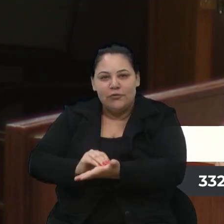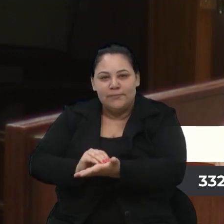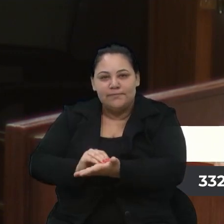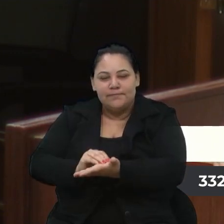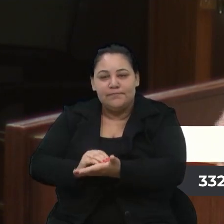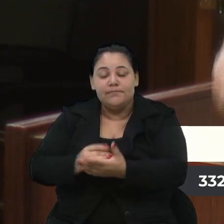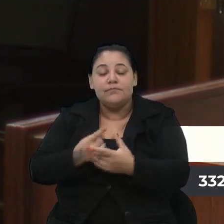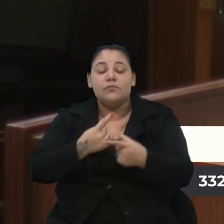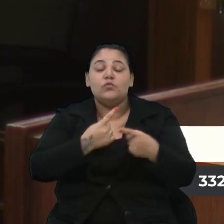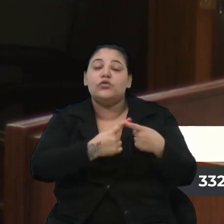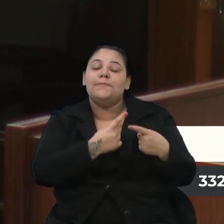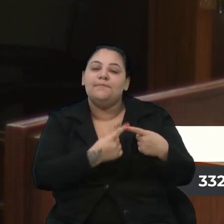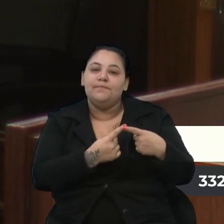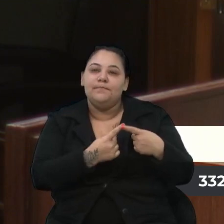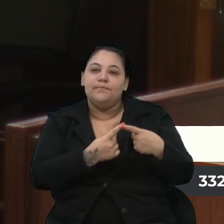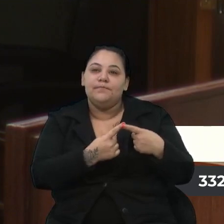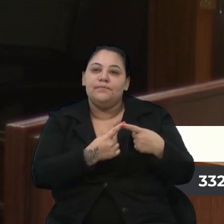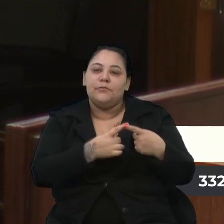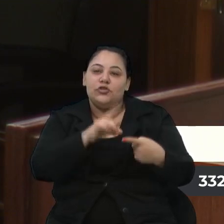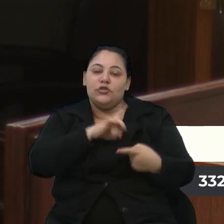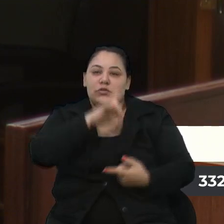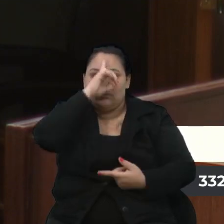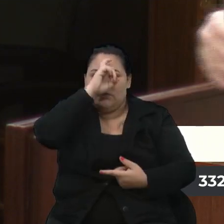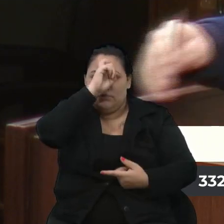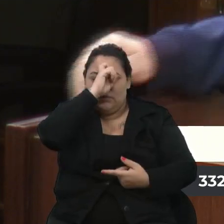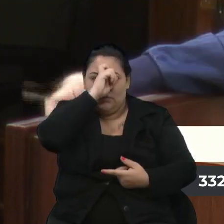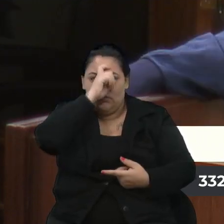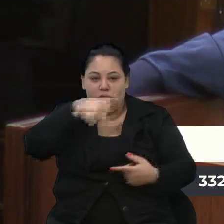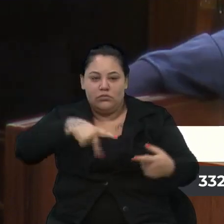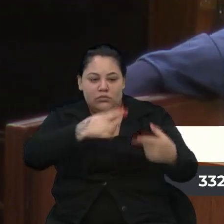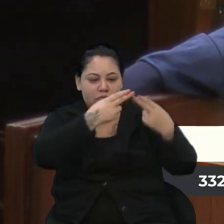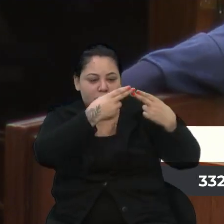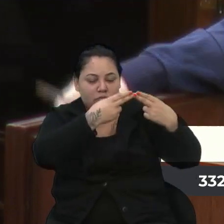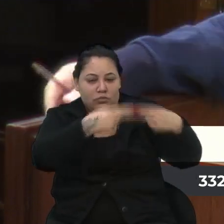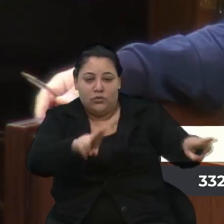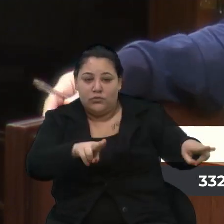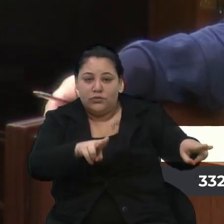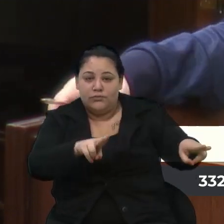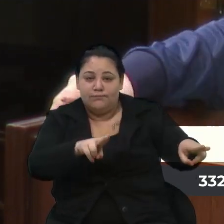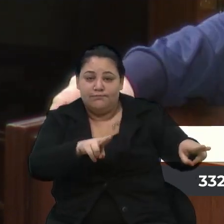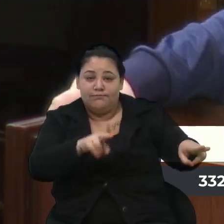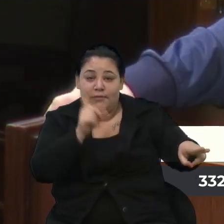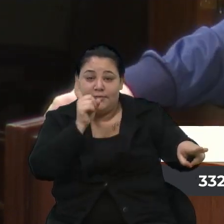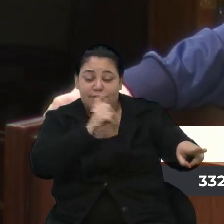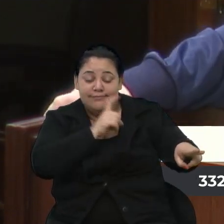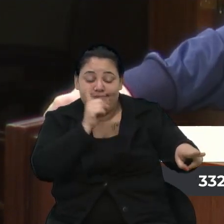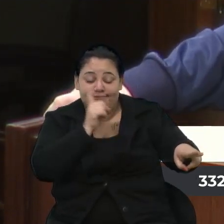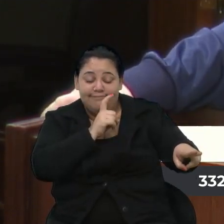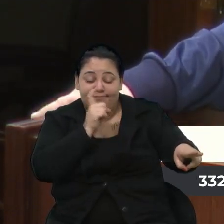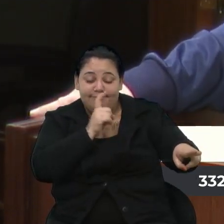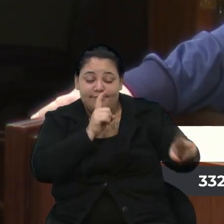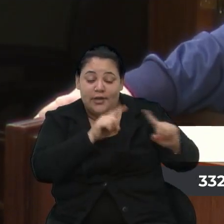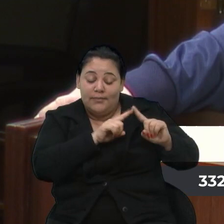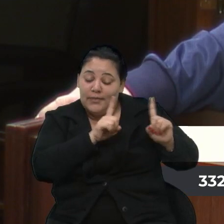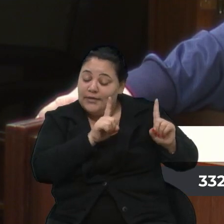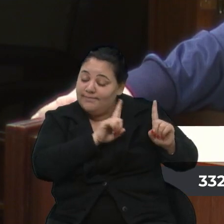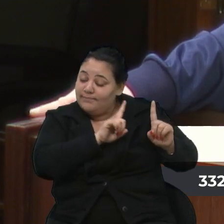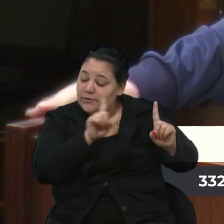Por quê? Porque nós temos um hospital que foi inaugurado, um elefante branco, mas sem ser